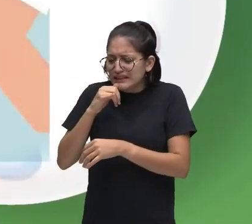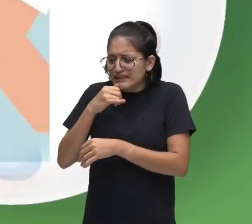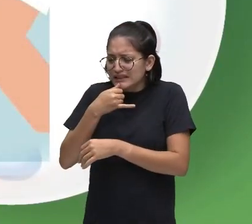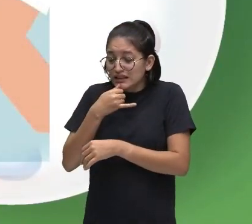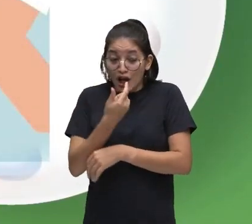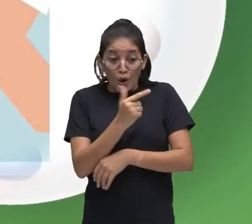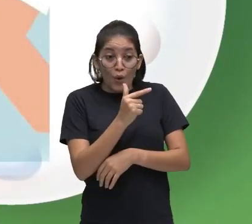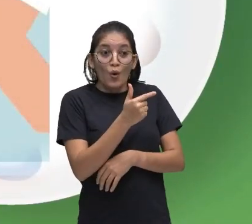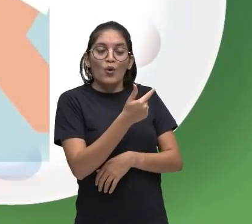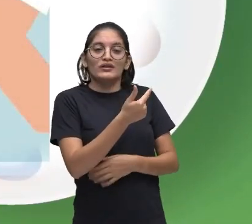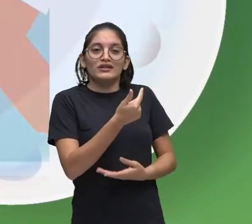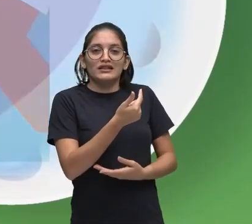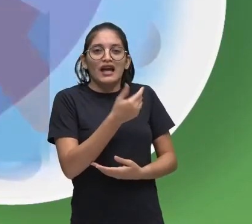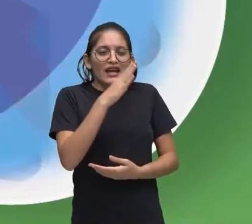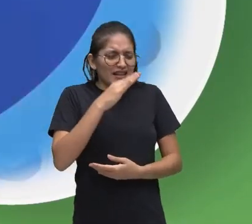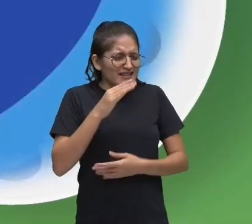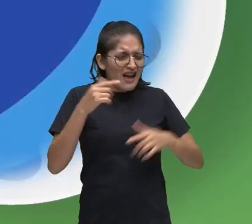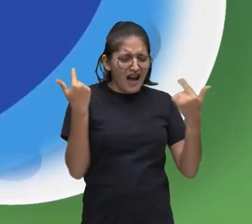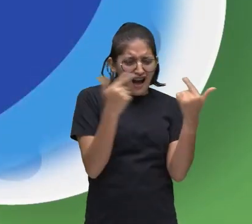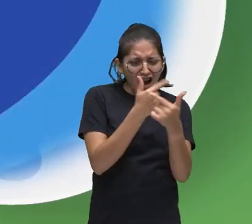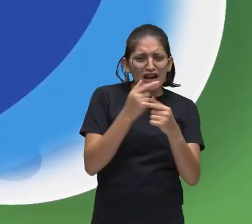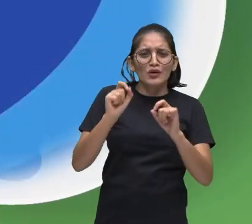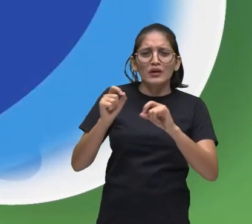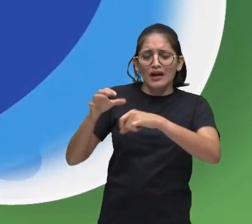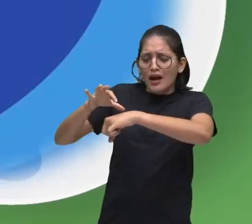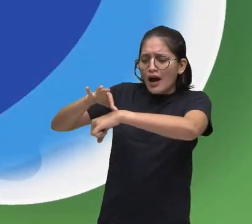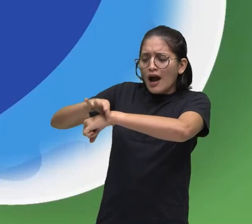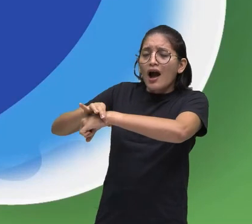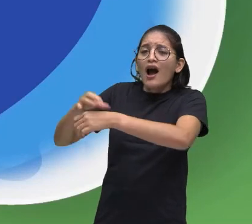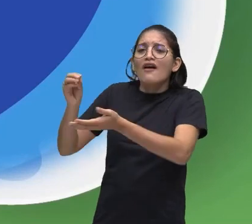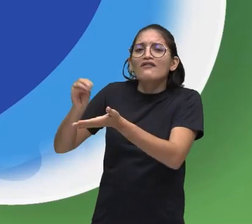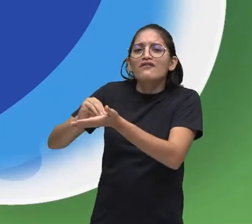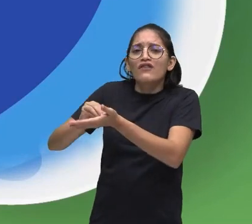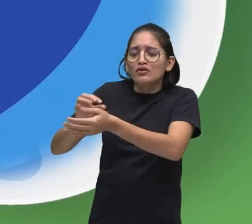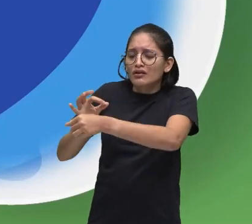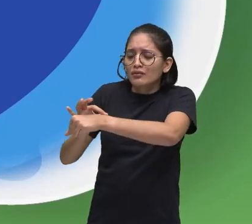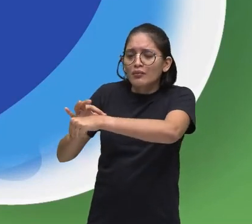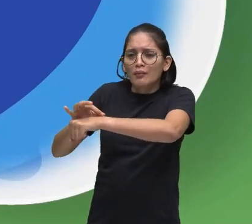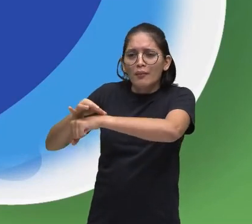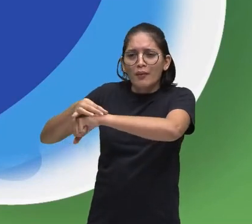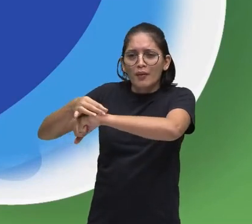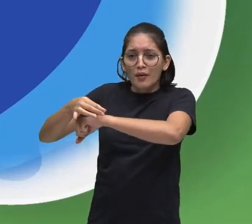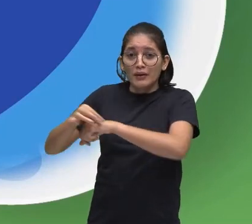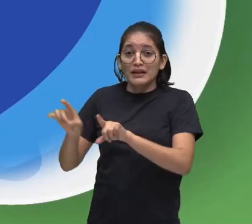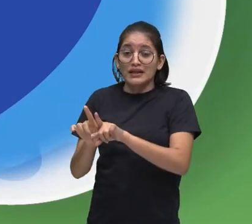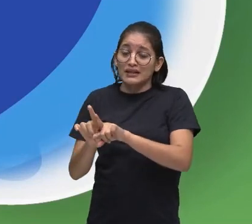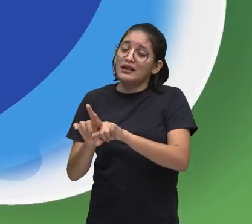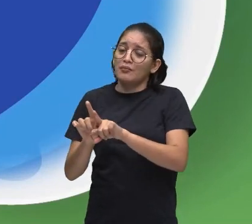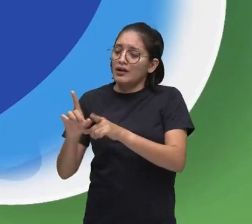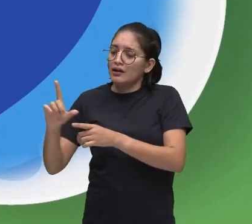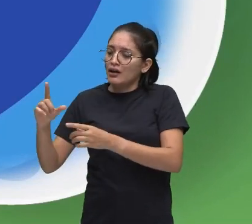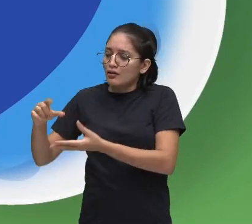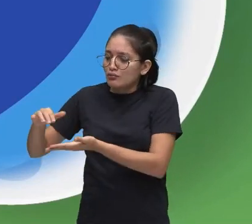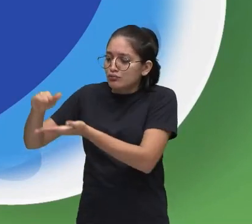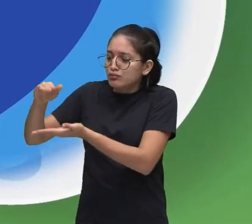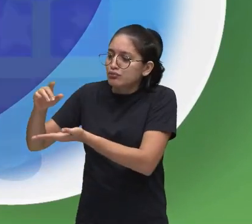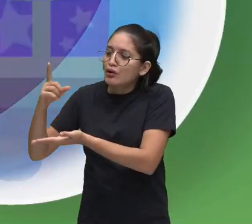as outras crianças riam ao ver que era uma pulseira, a qual faltavam algumas pedras e um frasco de perfume pela